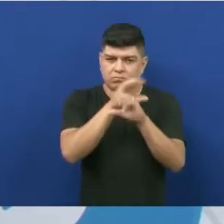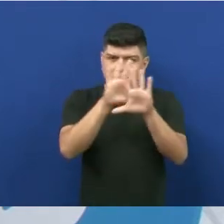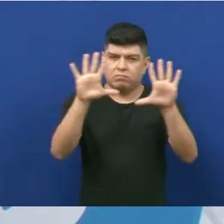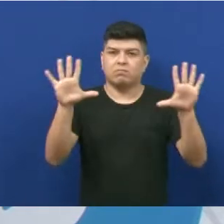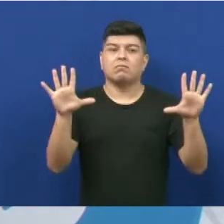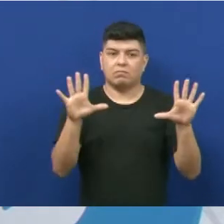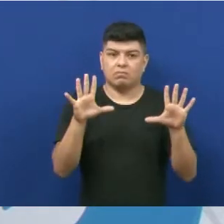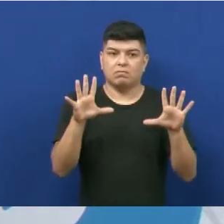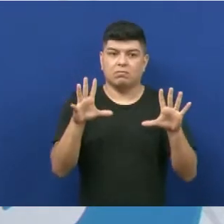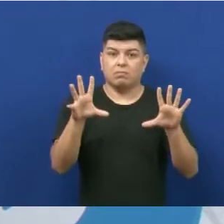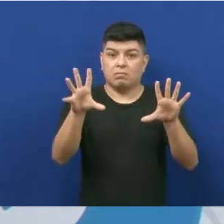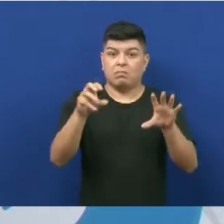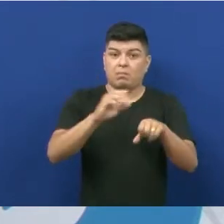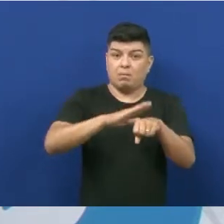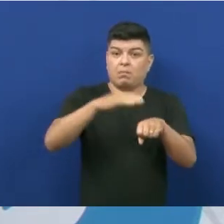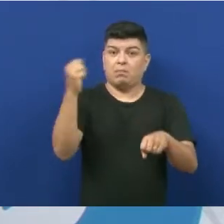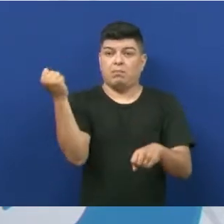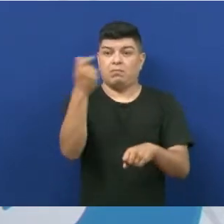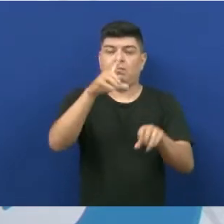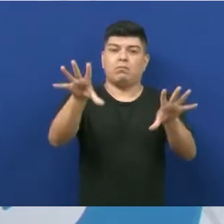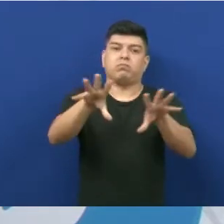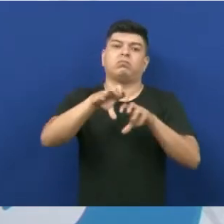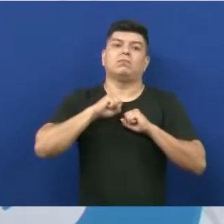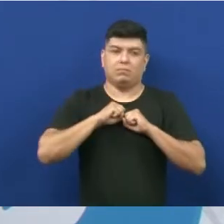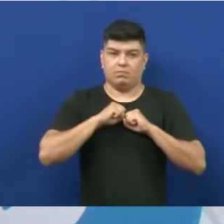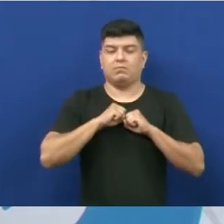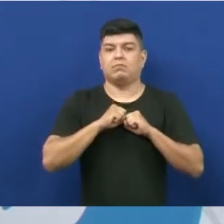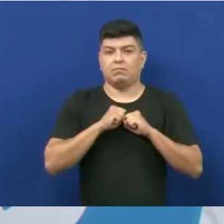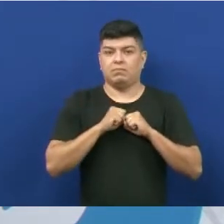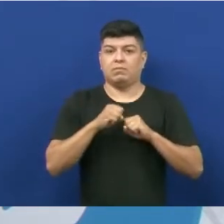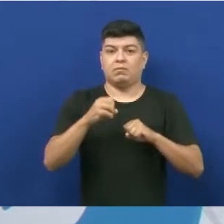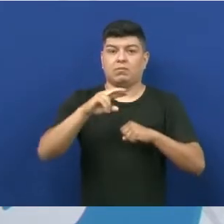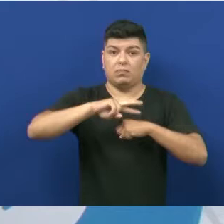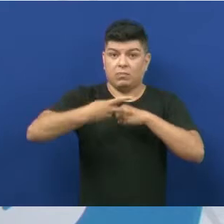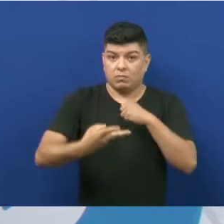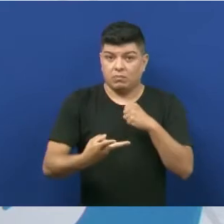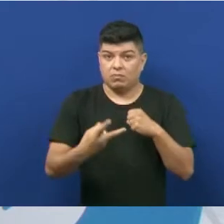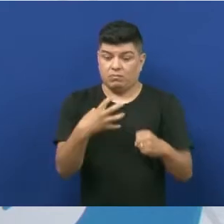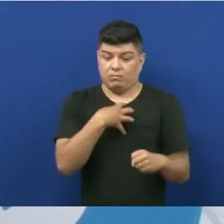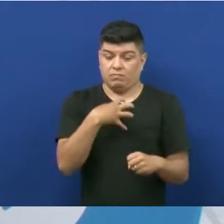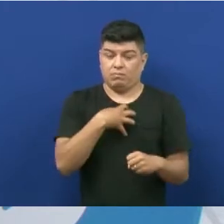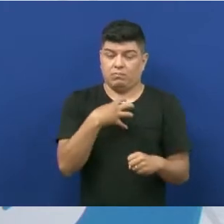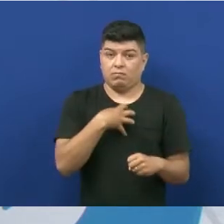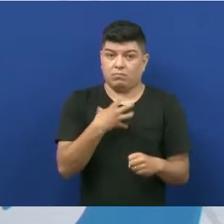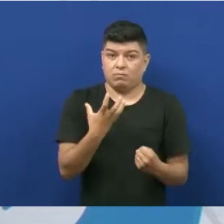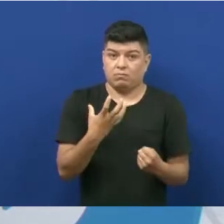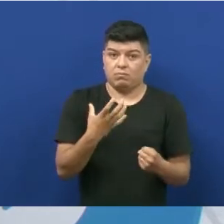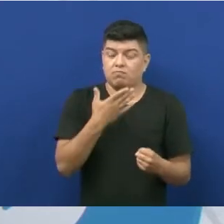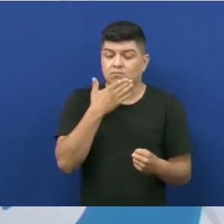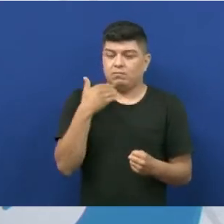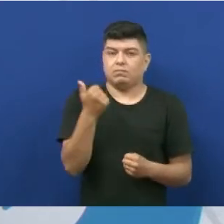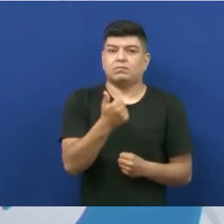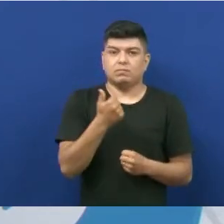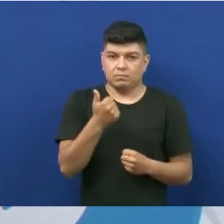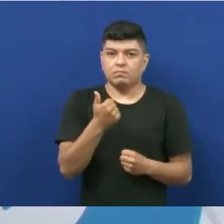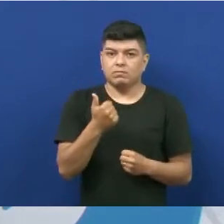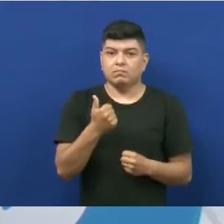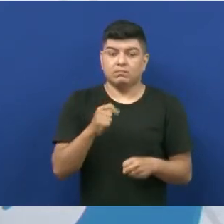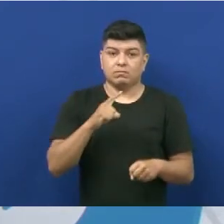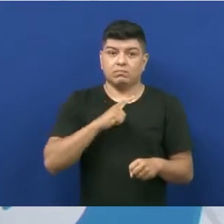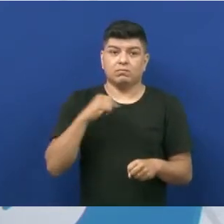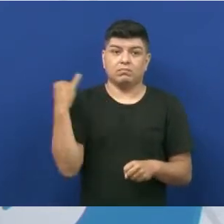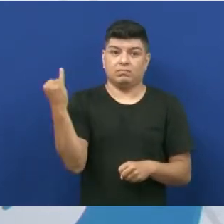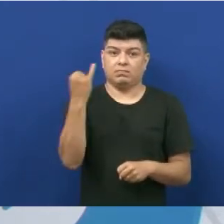que absorver radiação. Em consequência disso, você vai sentir um conforto maior. Também existe uma coisa